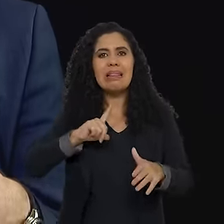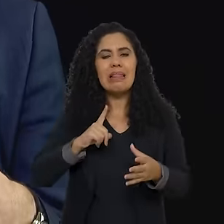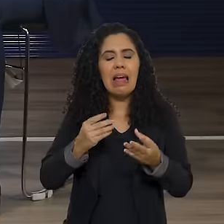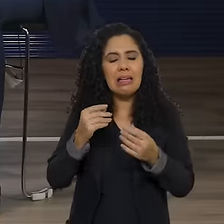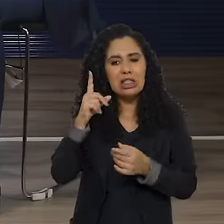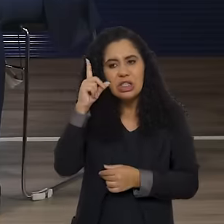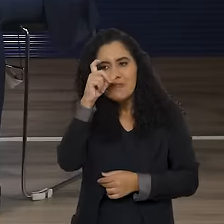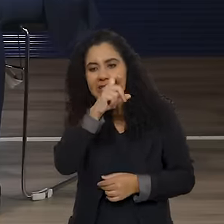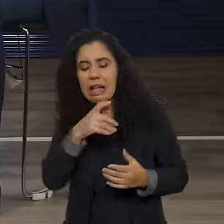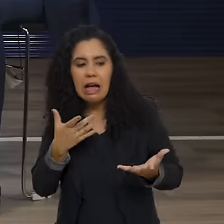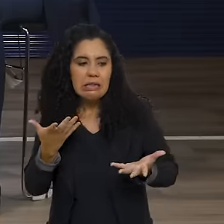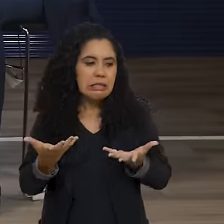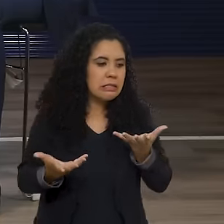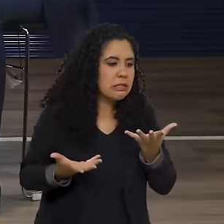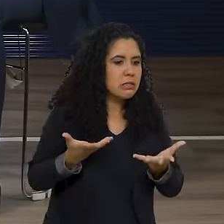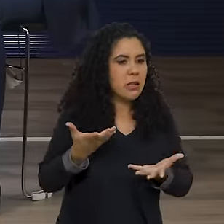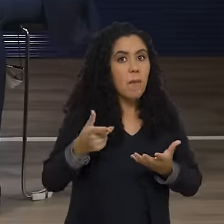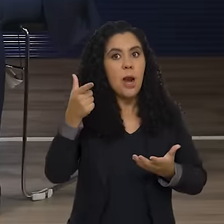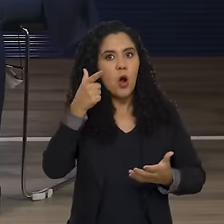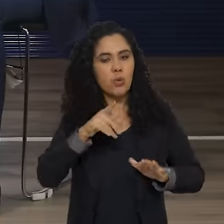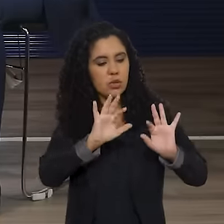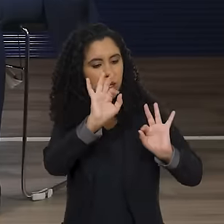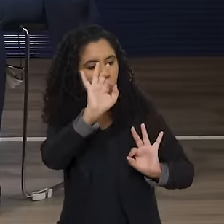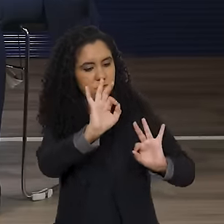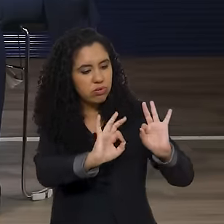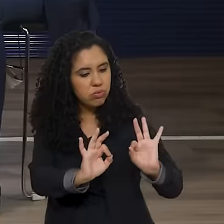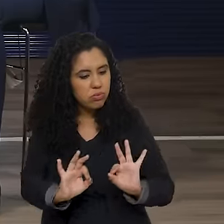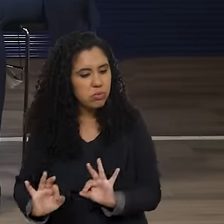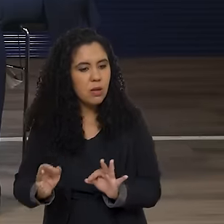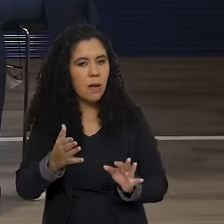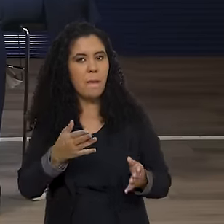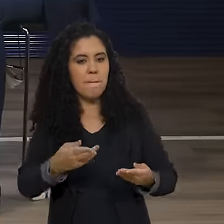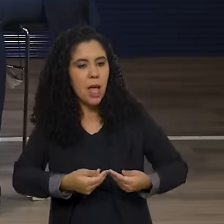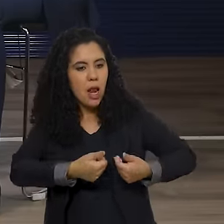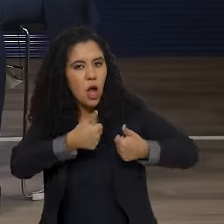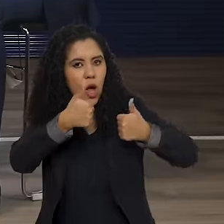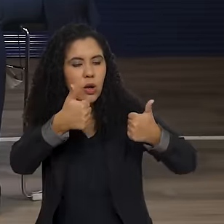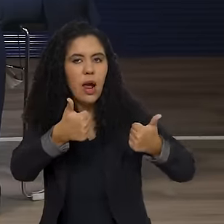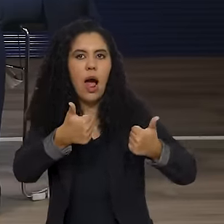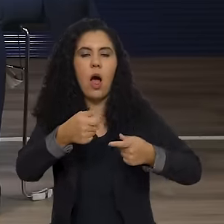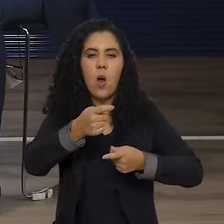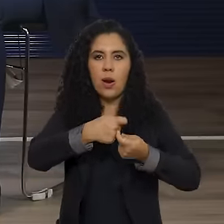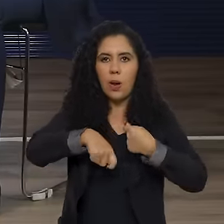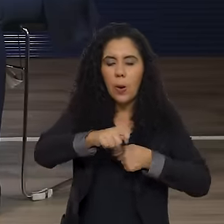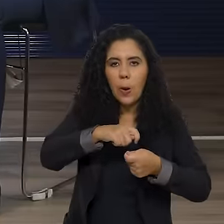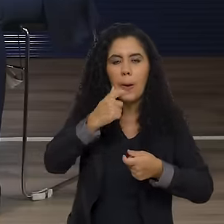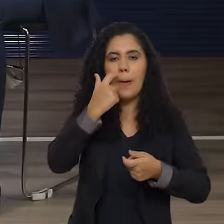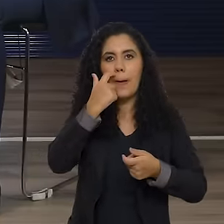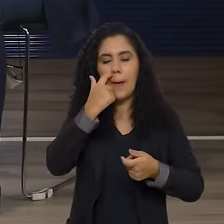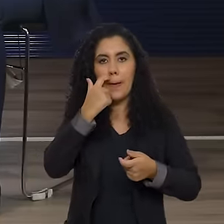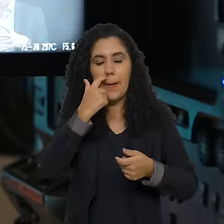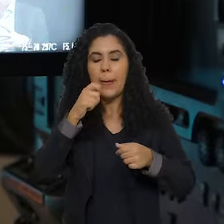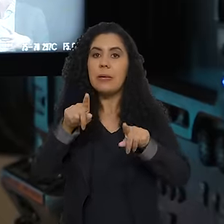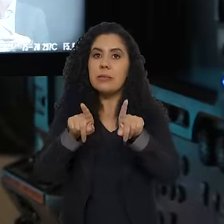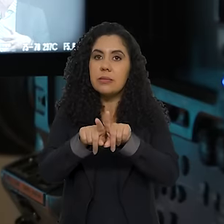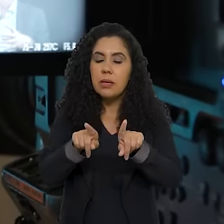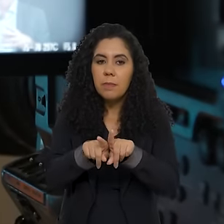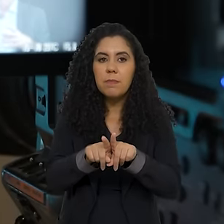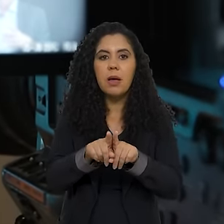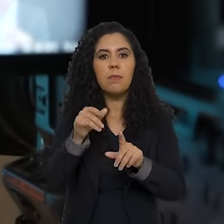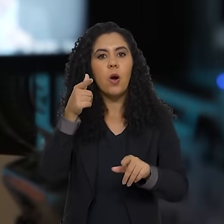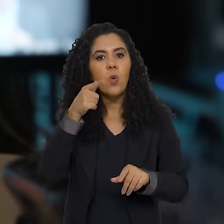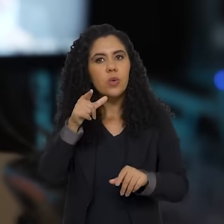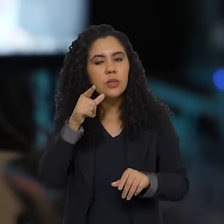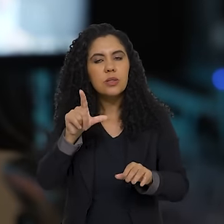apoio para ele poder estruturar melhor o seu negócio, estruturar mais não só o modelo de negócio, mas